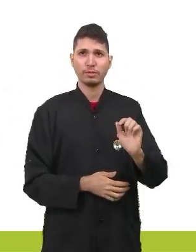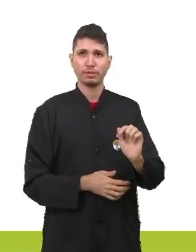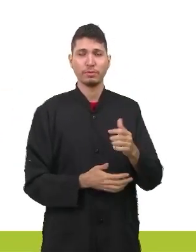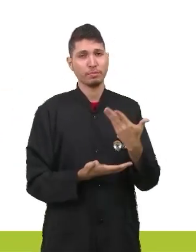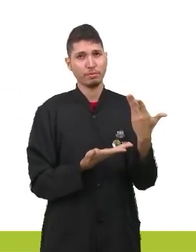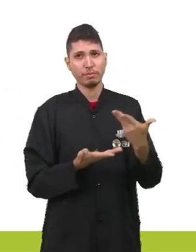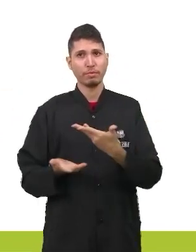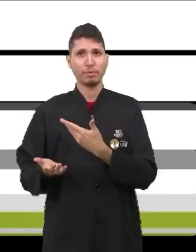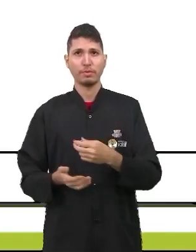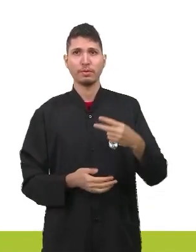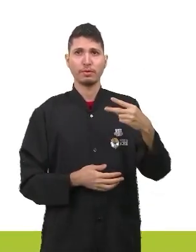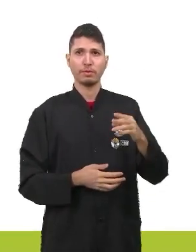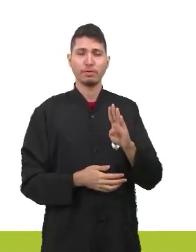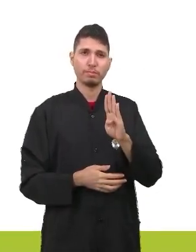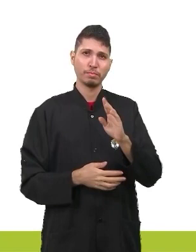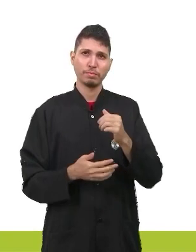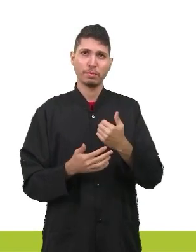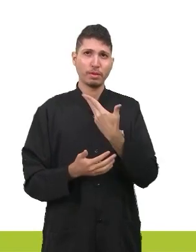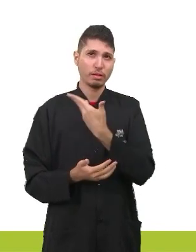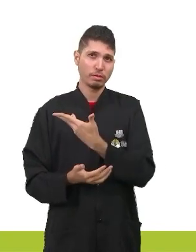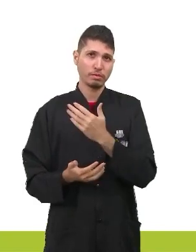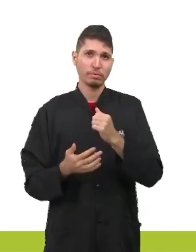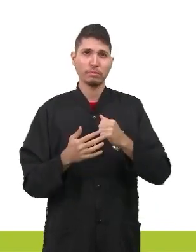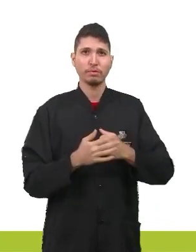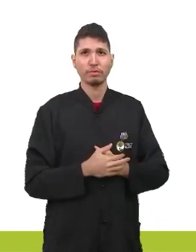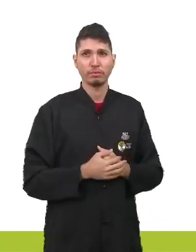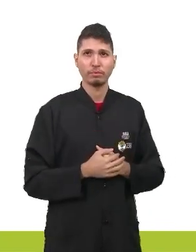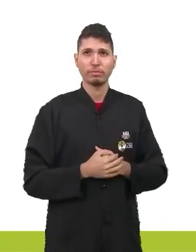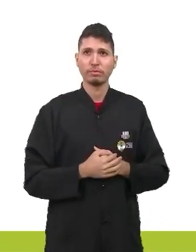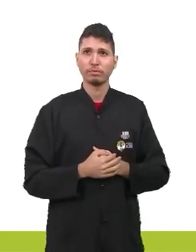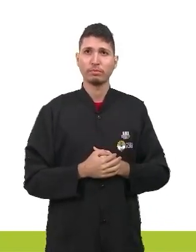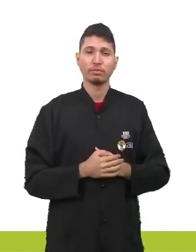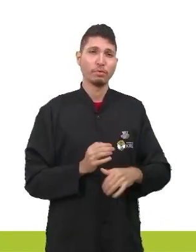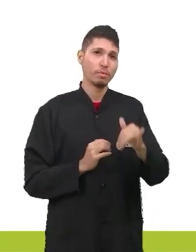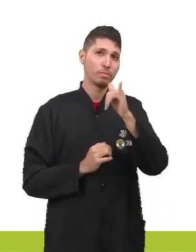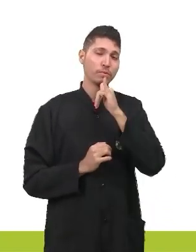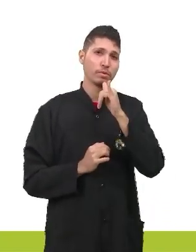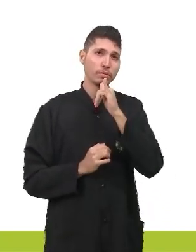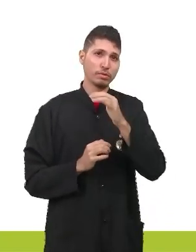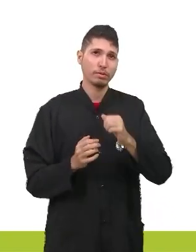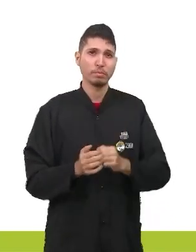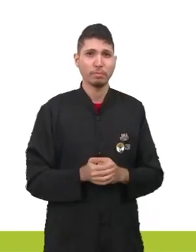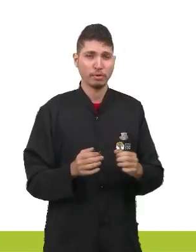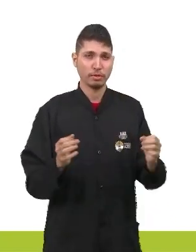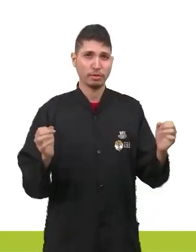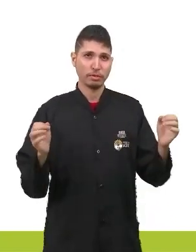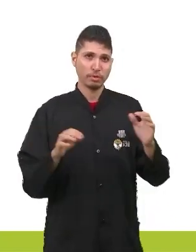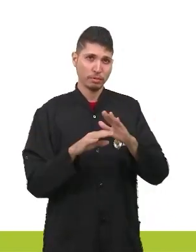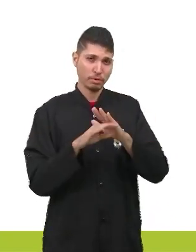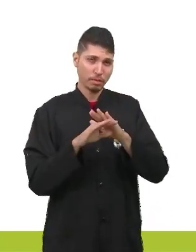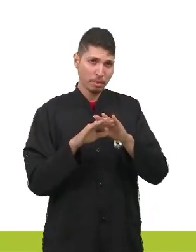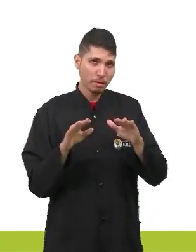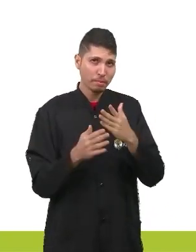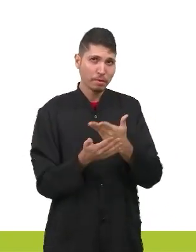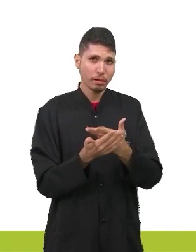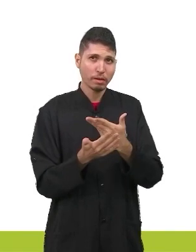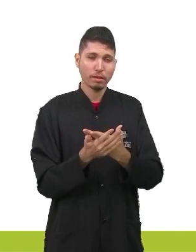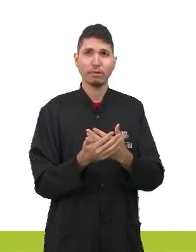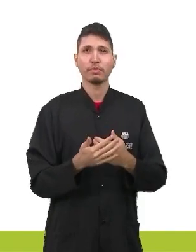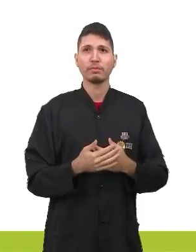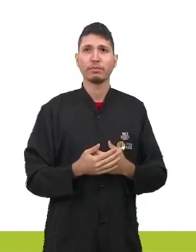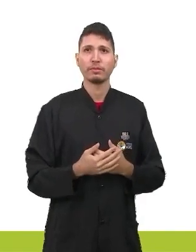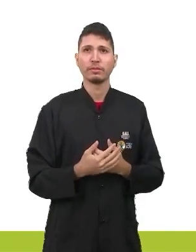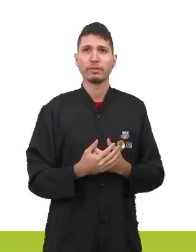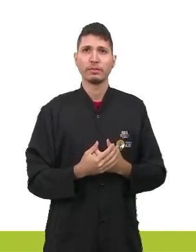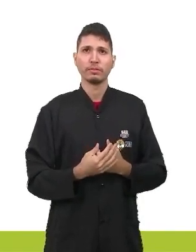o Y de vértice menos delta sobre 4A. Exemplo, gente, para a gente fechar aqui, antes de começar o nosso exemplo de Enem, tá bom? Achar